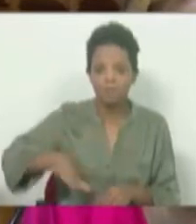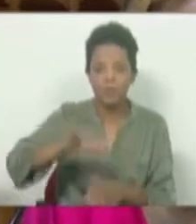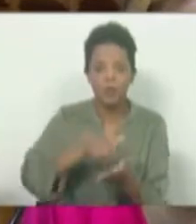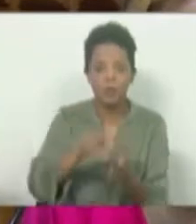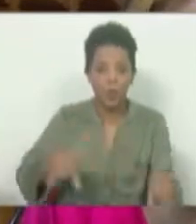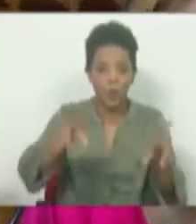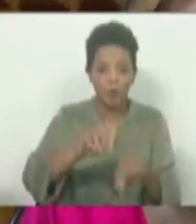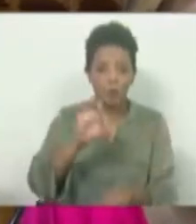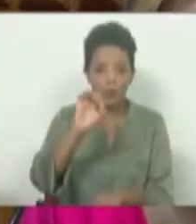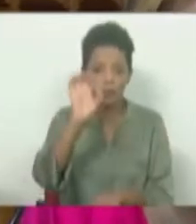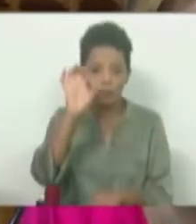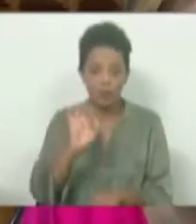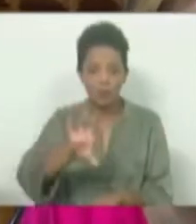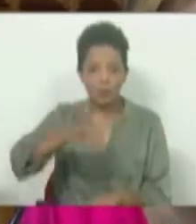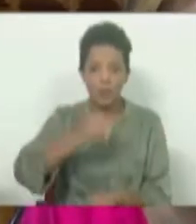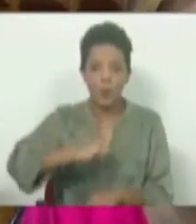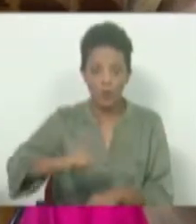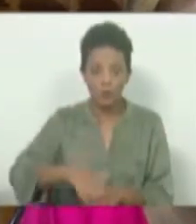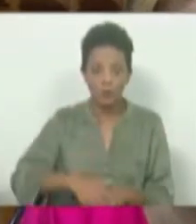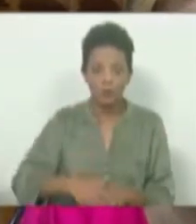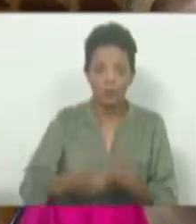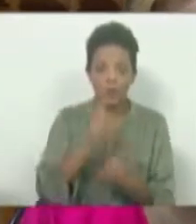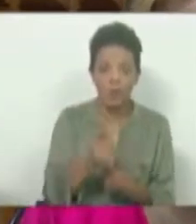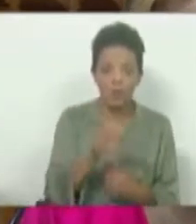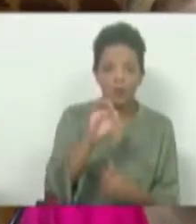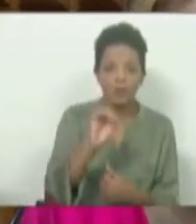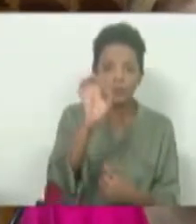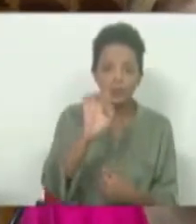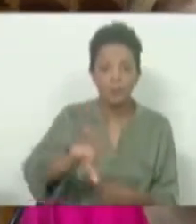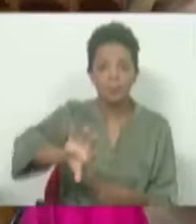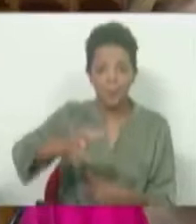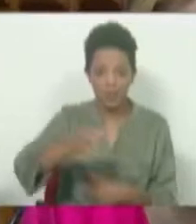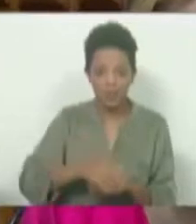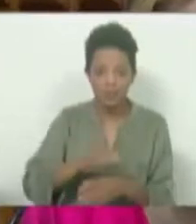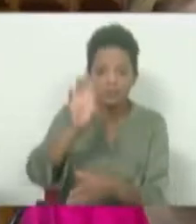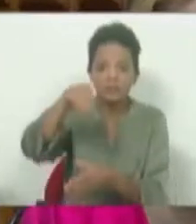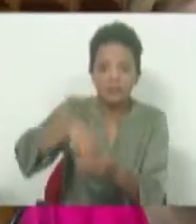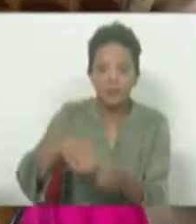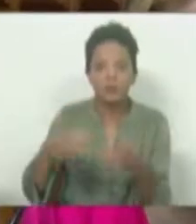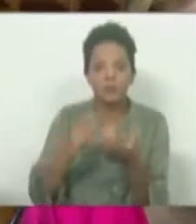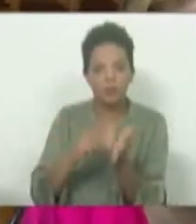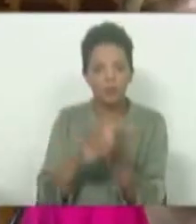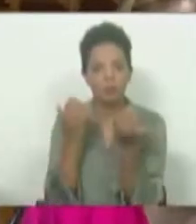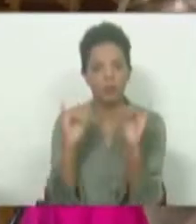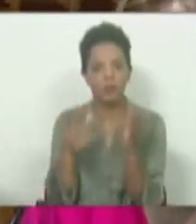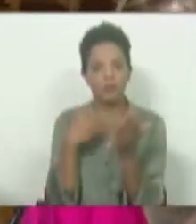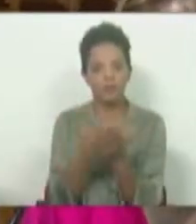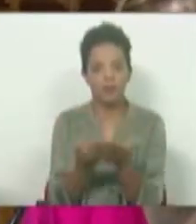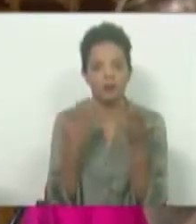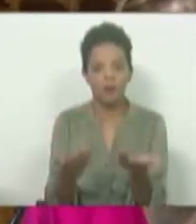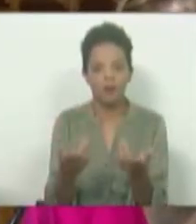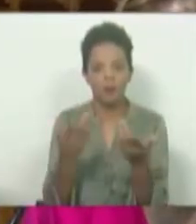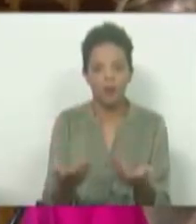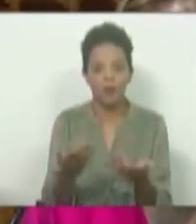aeroporto, 80% do país estará contra, o ideal mesmo era pôr 80% do país dentro da Comissão Técnica Independente, que era para assim ninguém